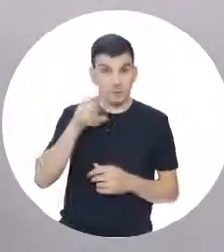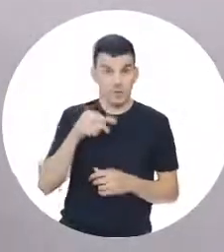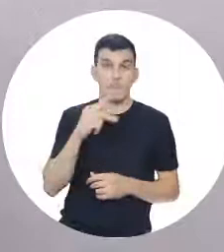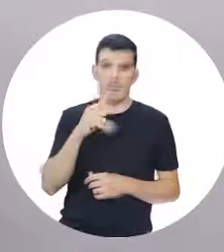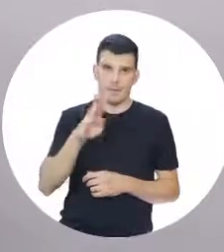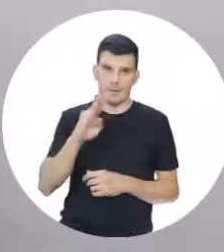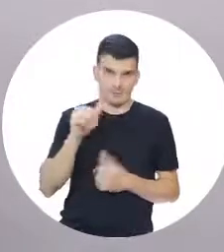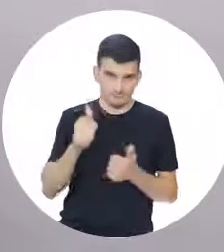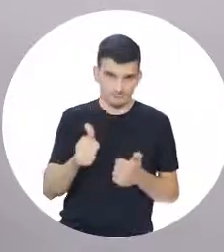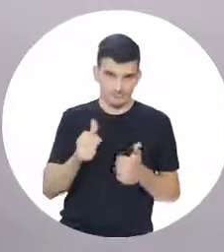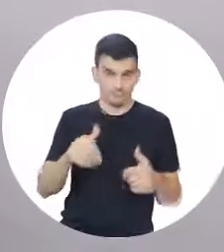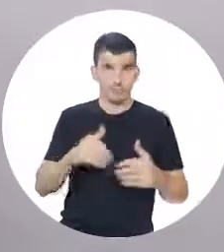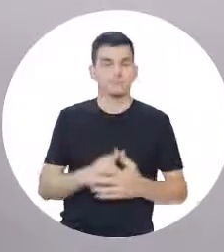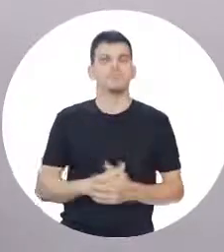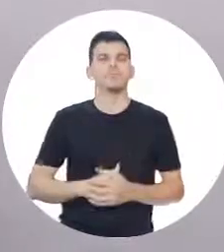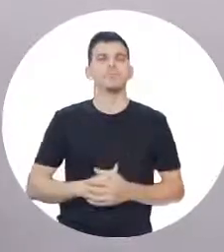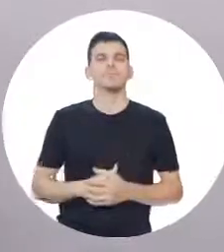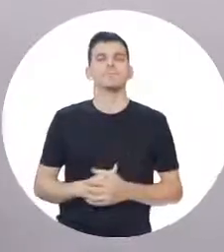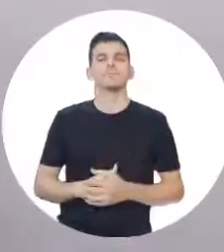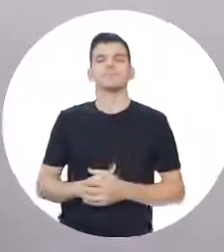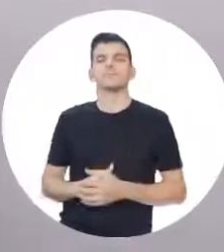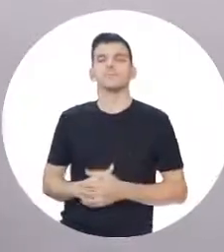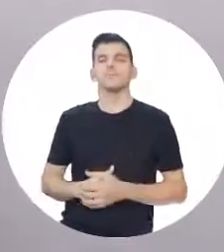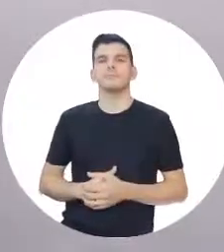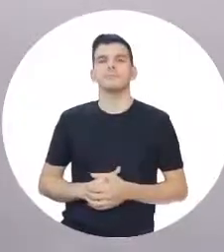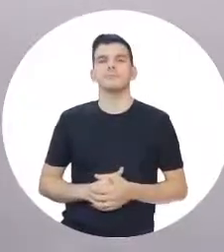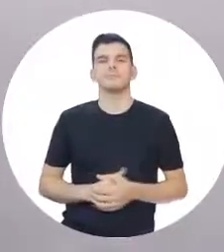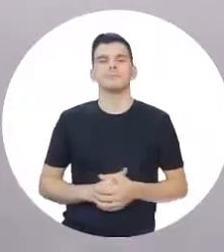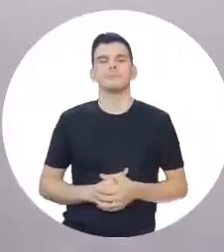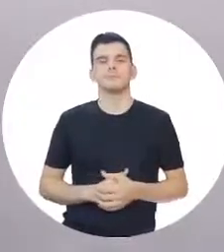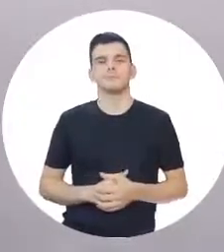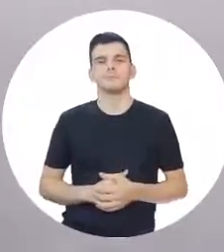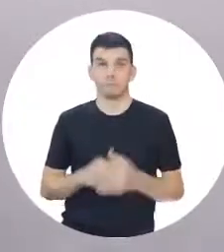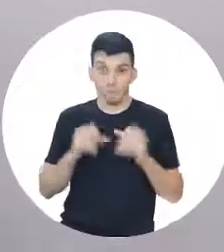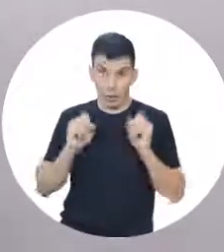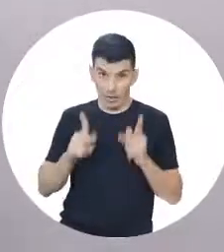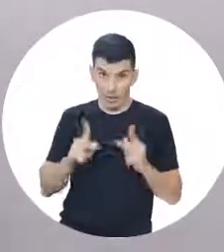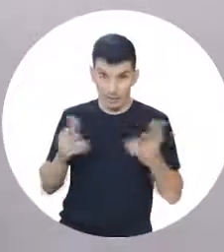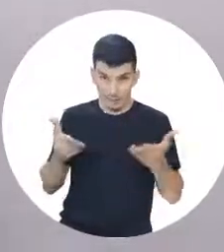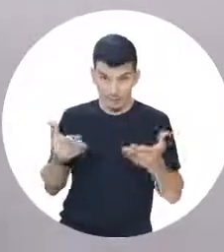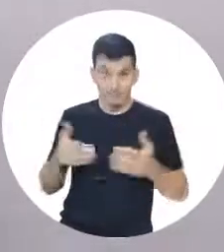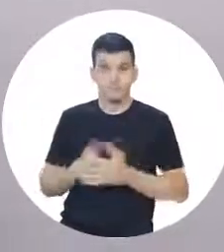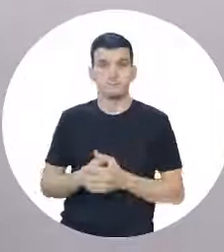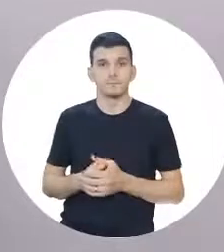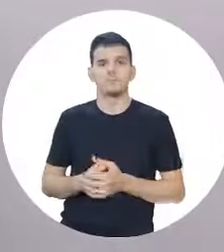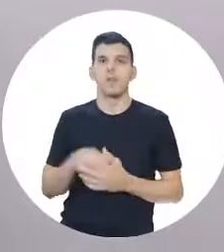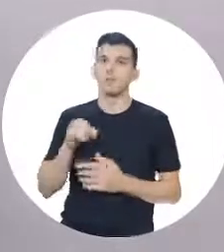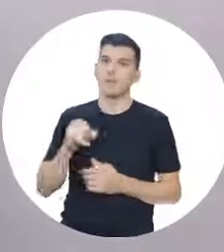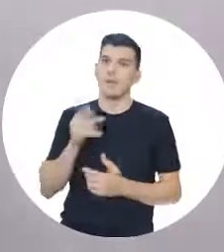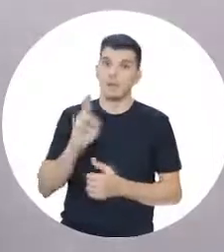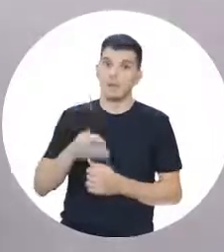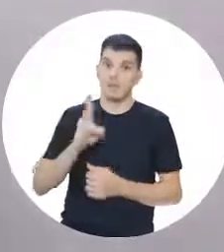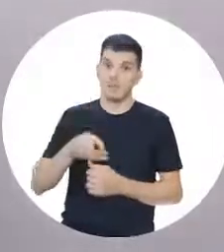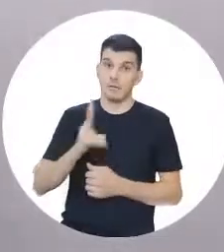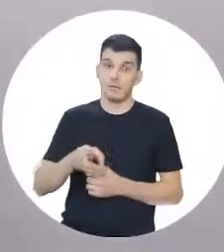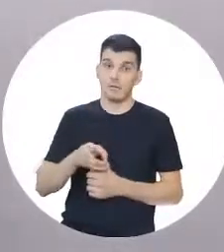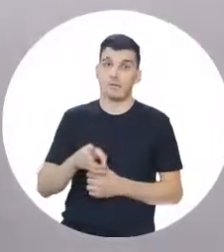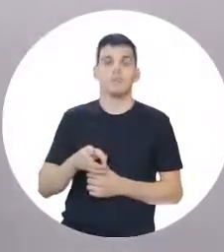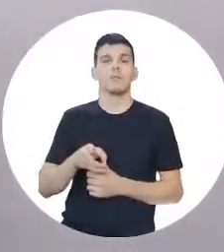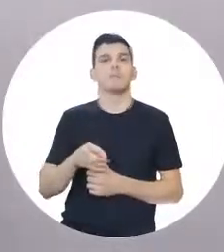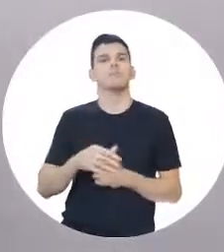PB. Certo? Hidróxido plúmbico. Tudo bem? Se for NOX